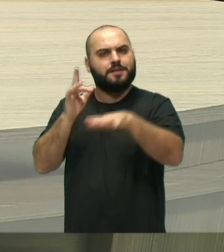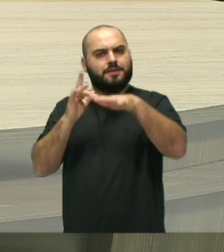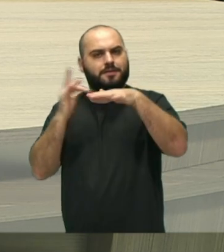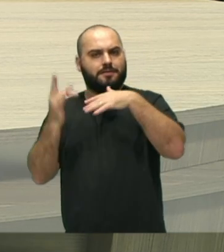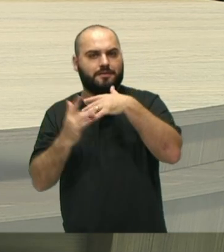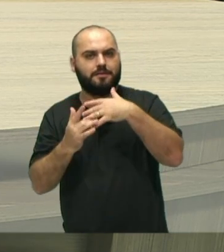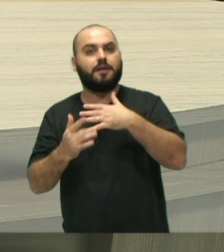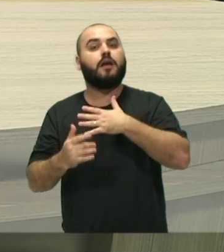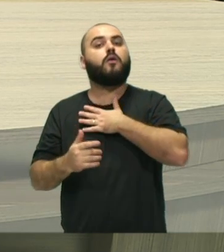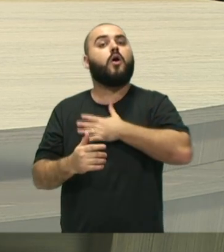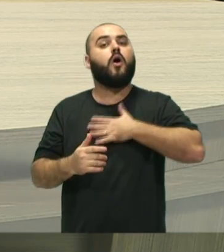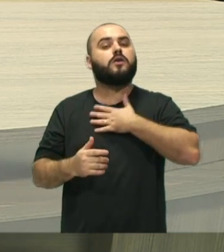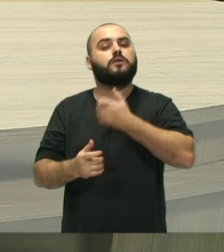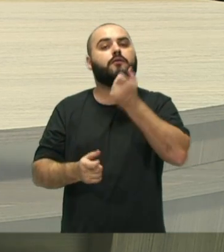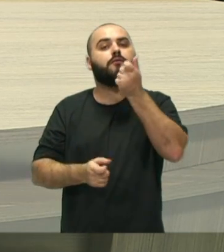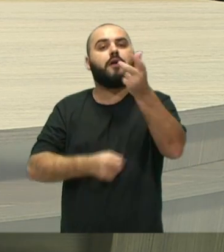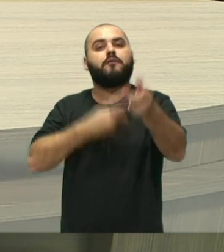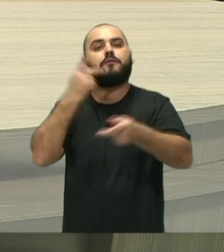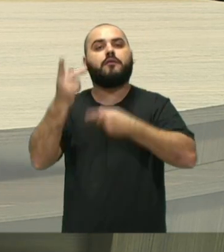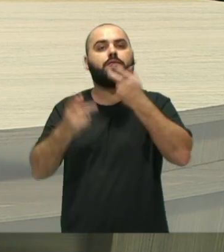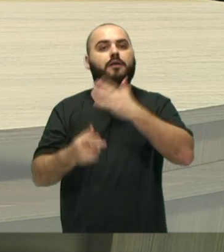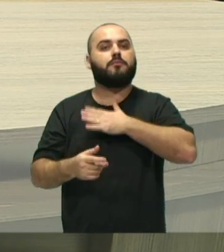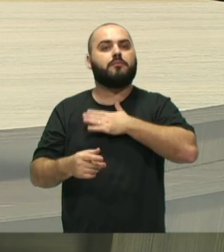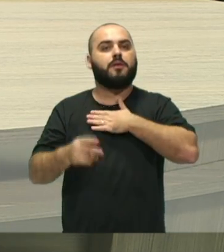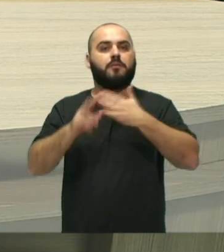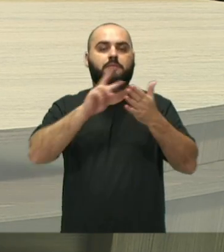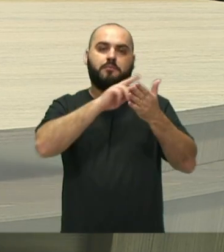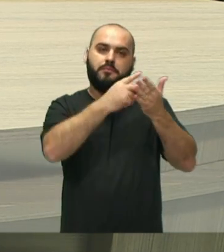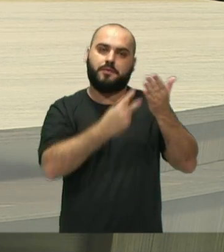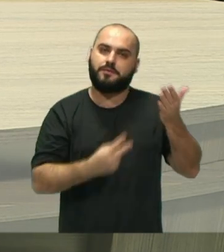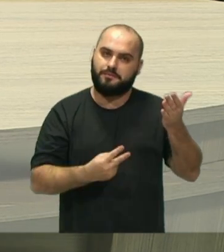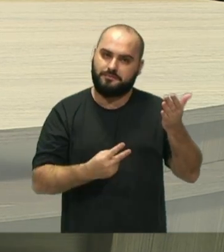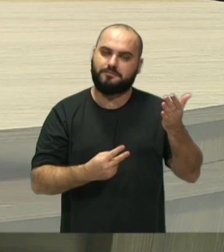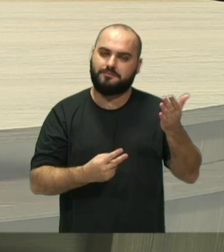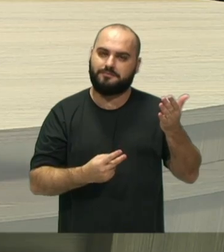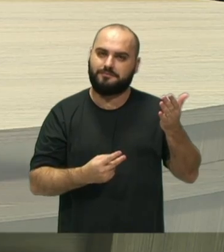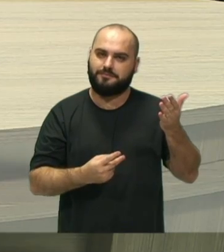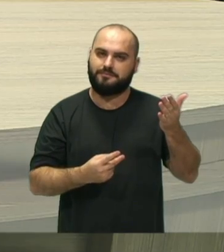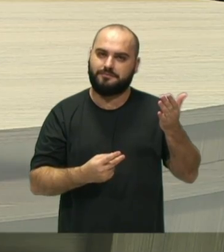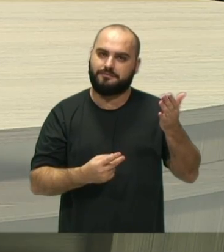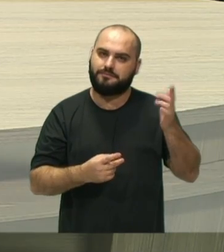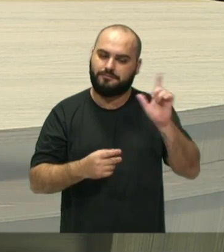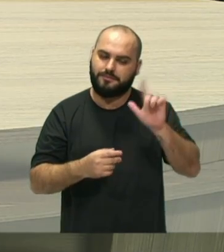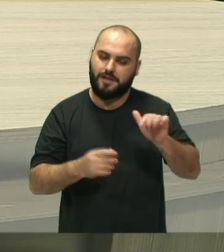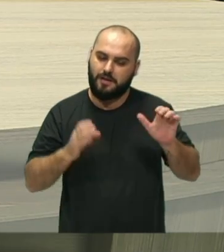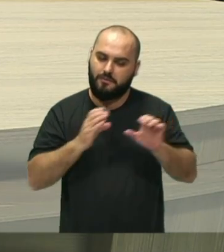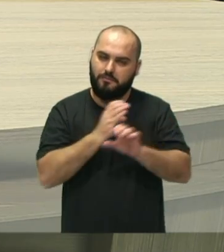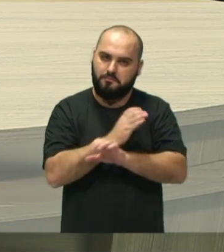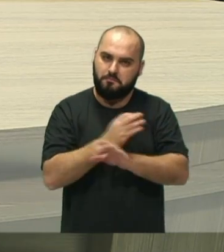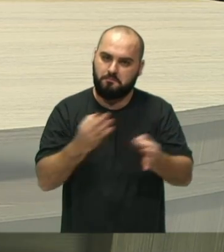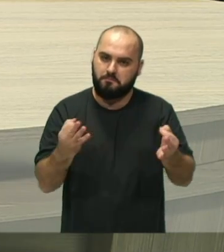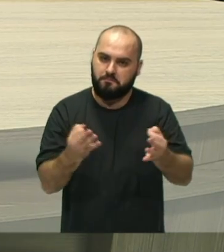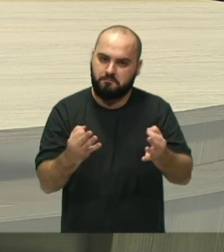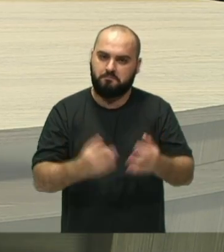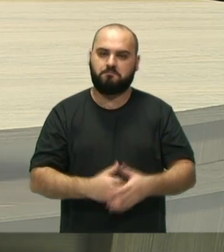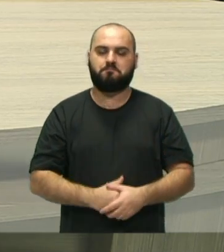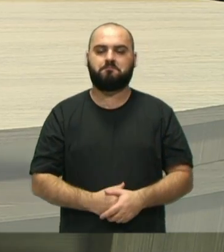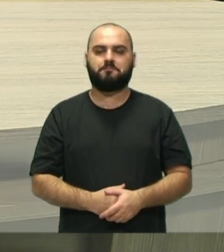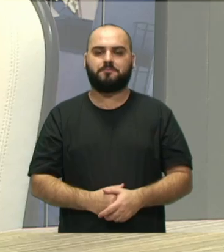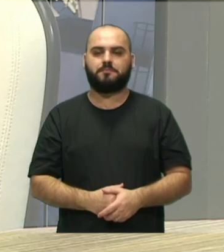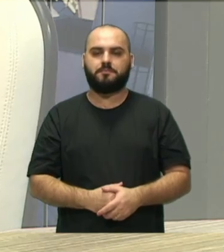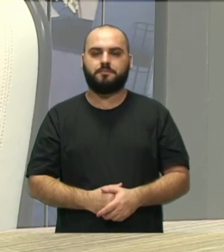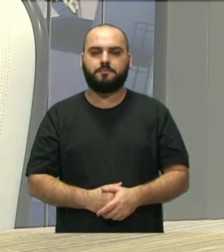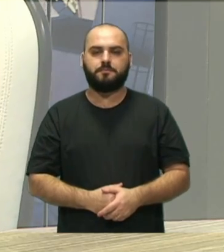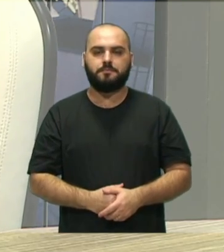gosto de falar os meus poemas também, interpretá-los. Né? Eu acho que daí completa. Mas